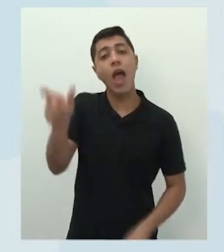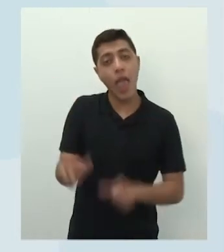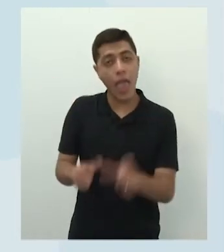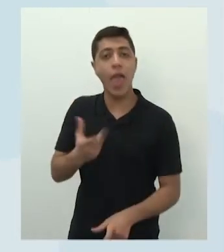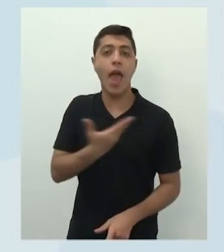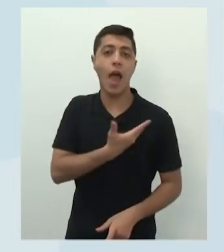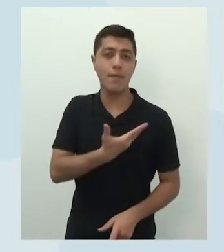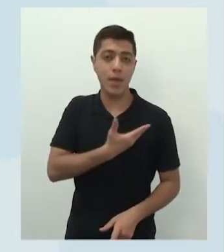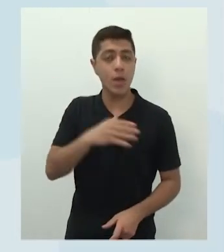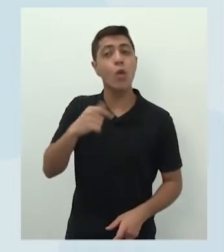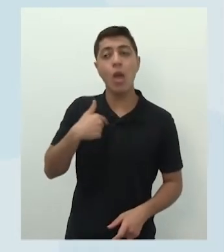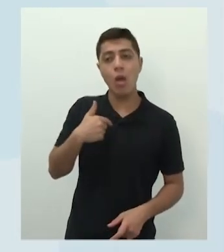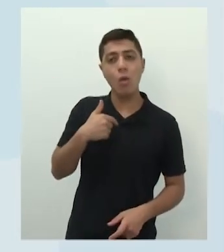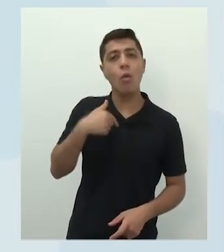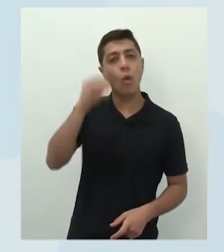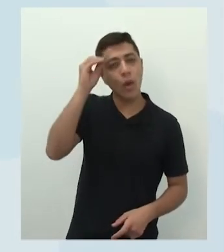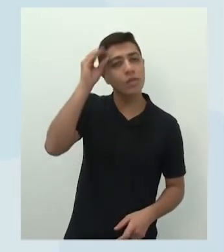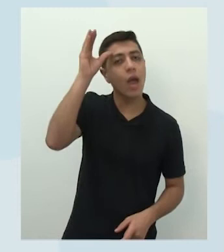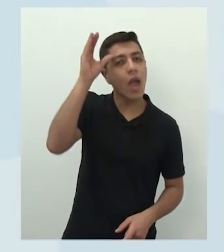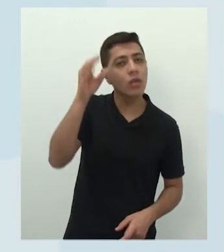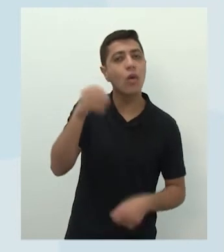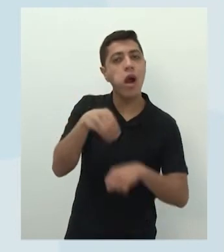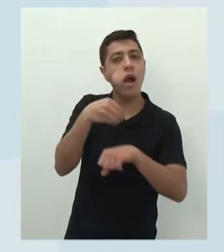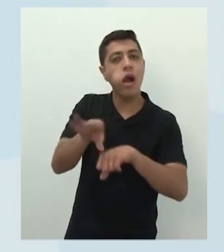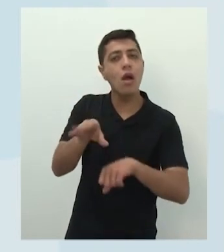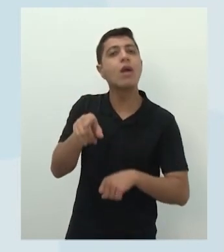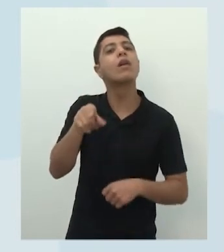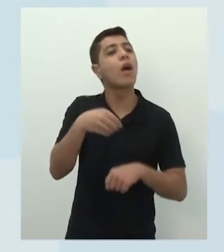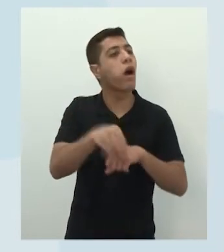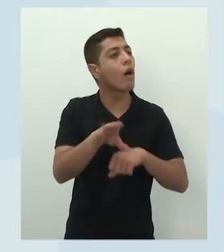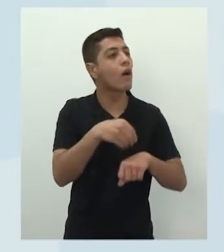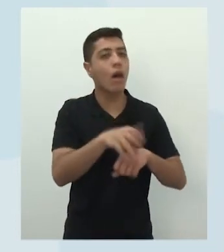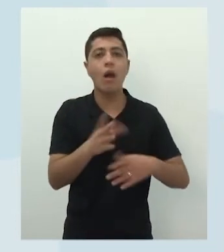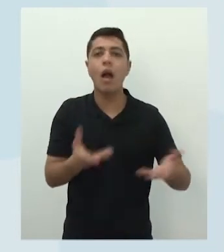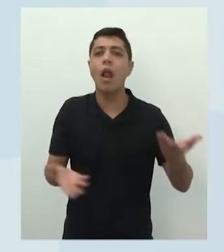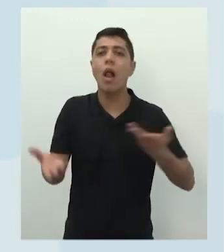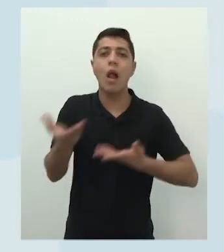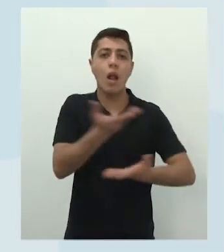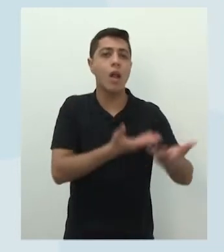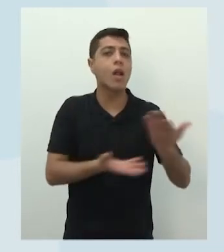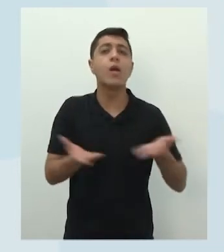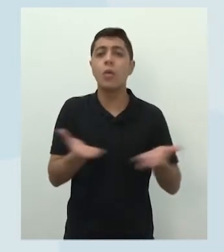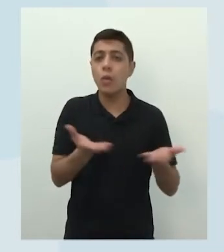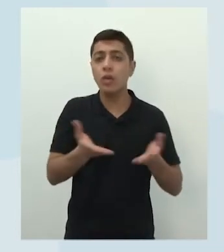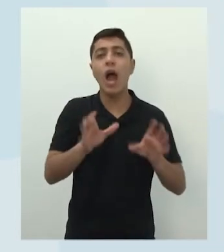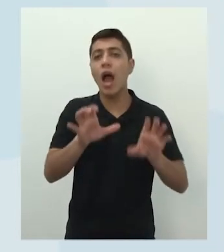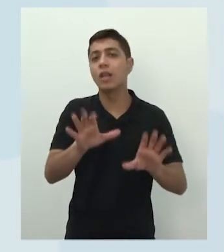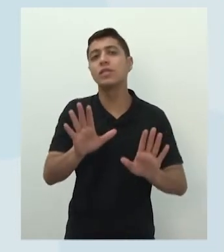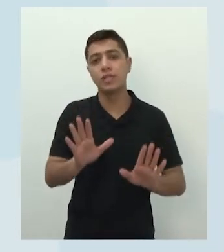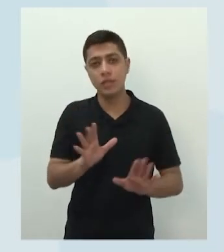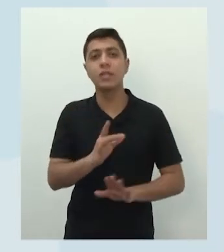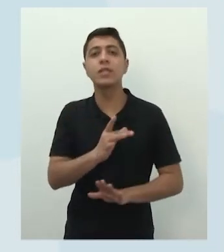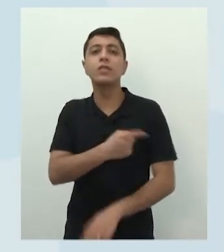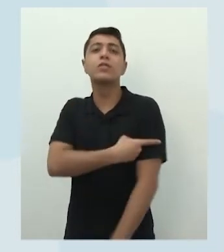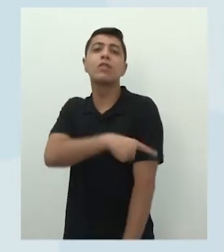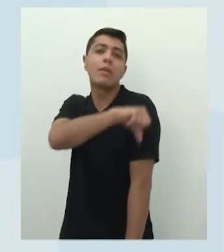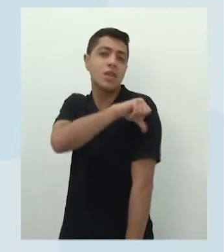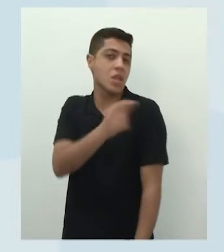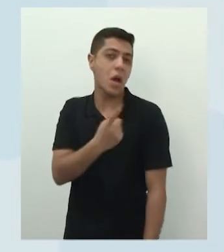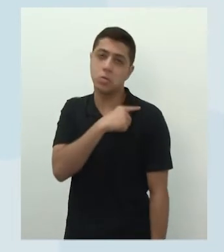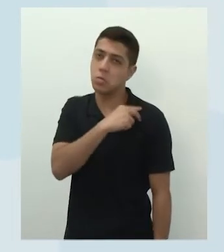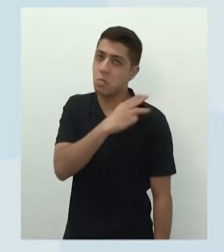Outra característica da interação, uma característica inteligente da interação, é o tal do cloning. Ou seja, hoje a